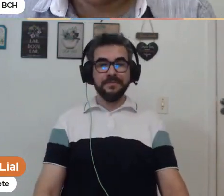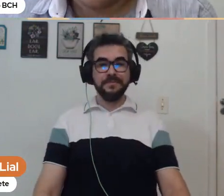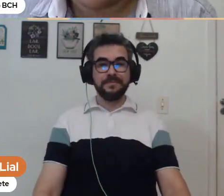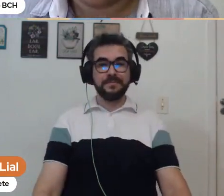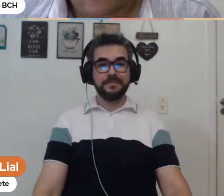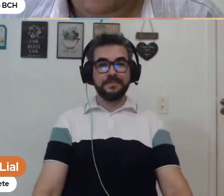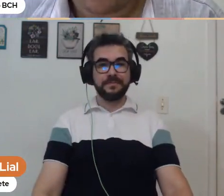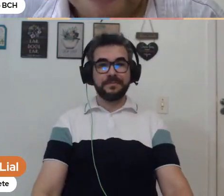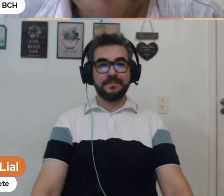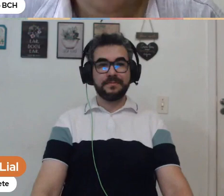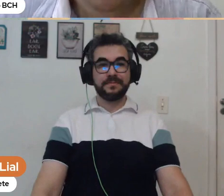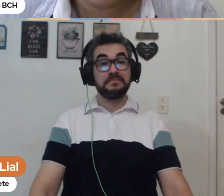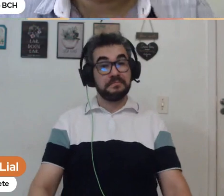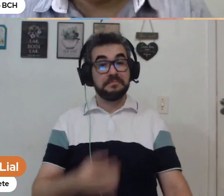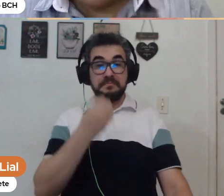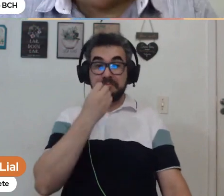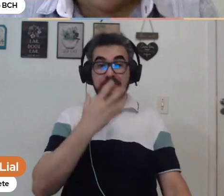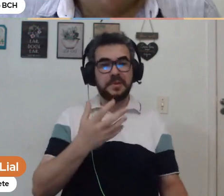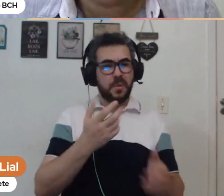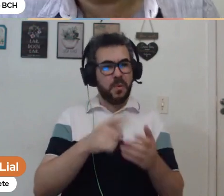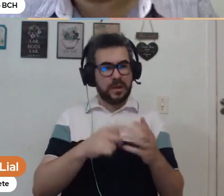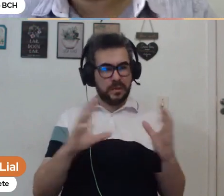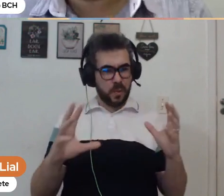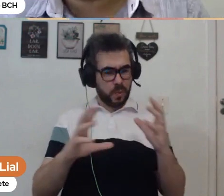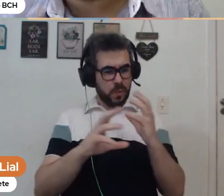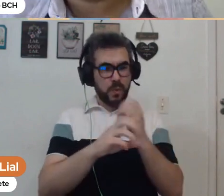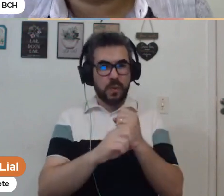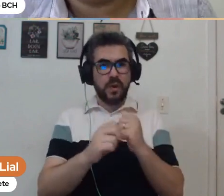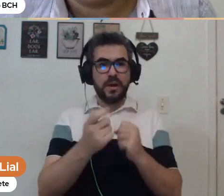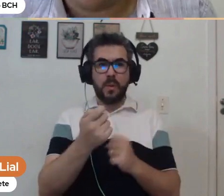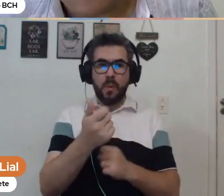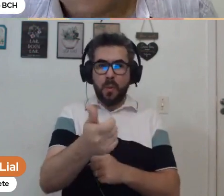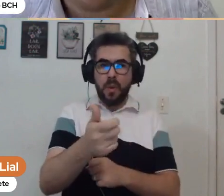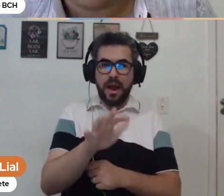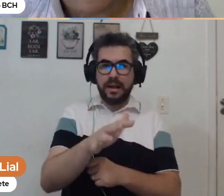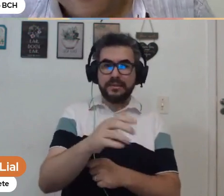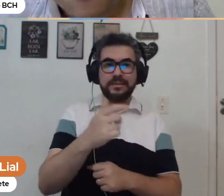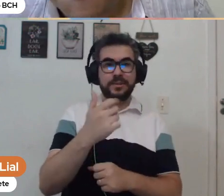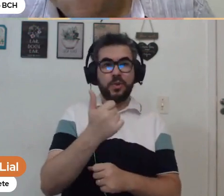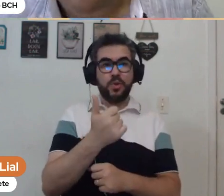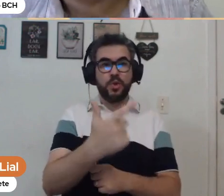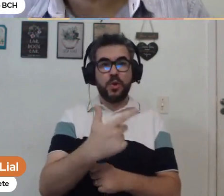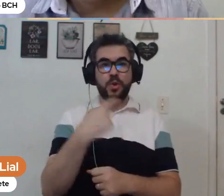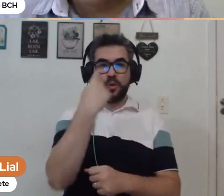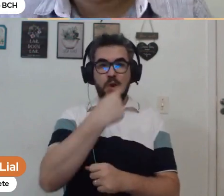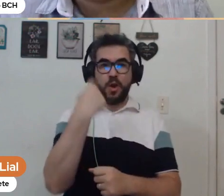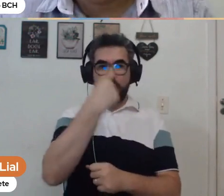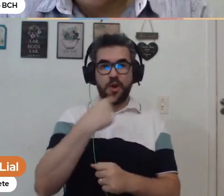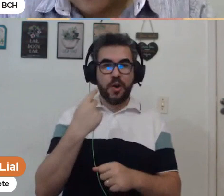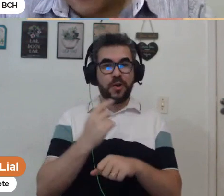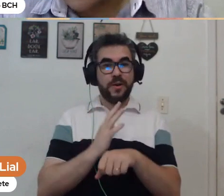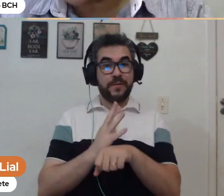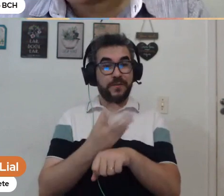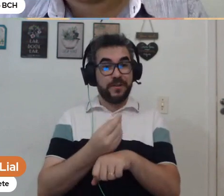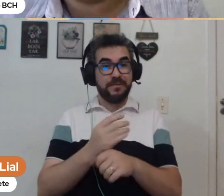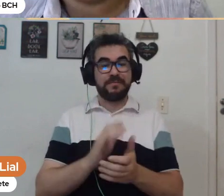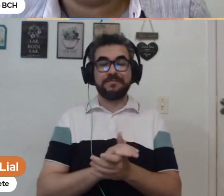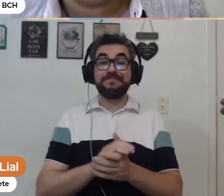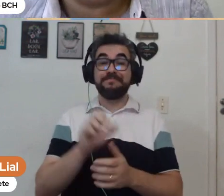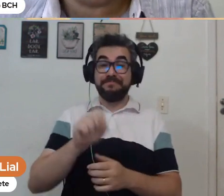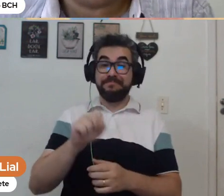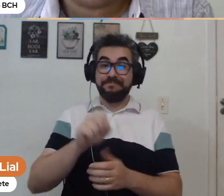Isso. Olha que coisa boa. E é porque ainda não falamos de Web TV. Certo? Sim, certo. Outras, né,